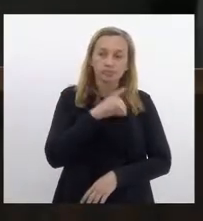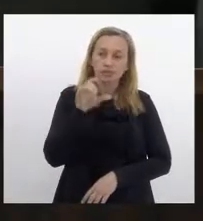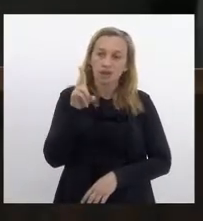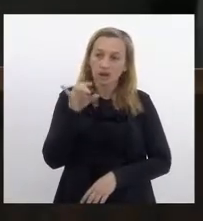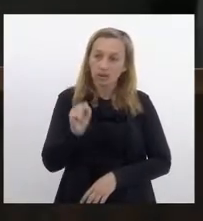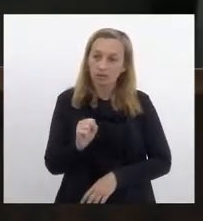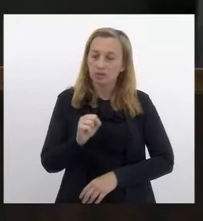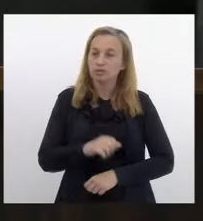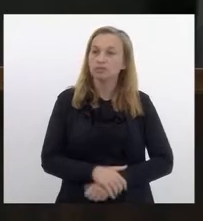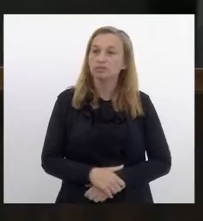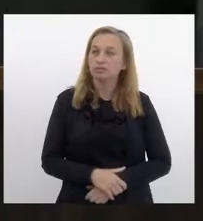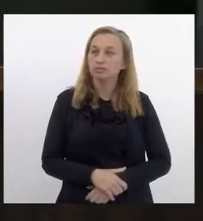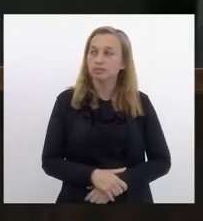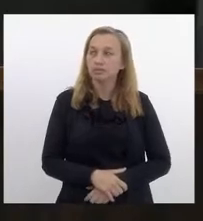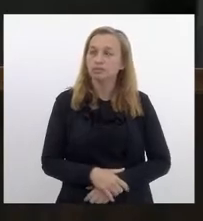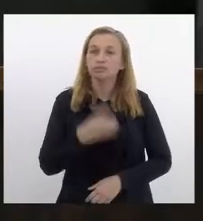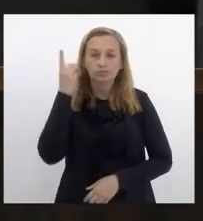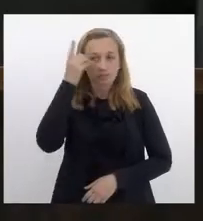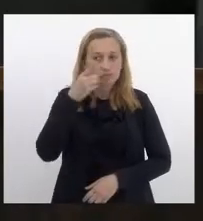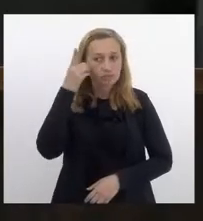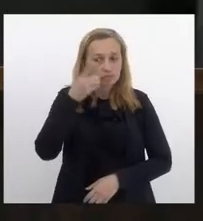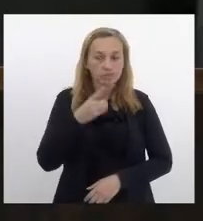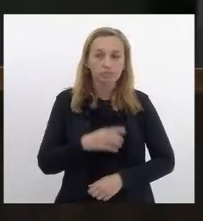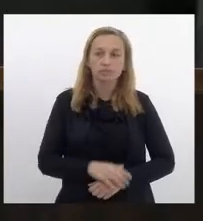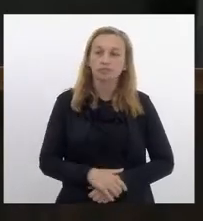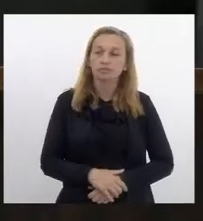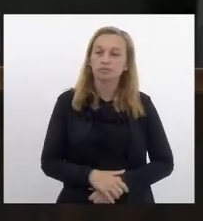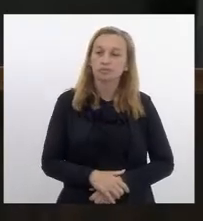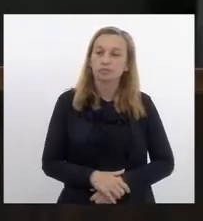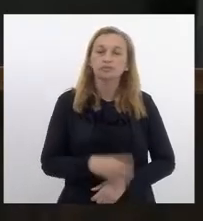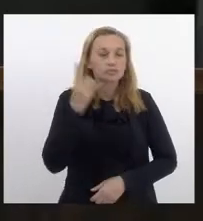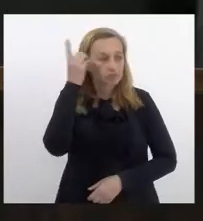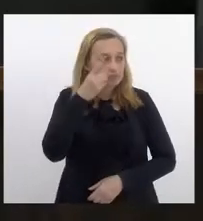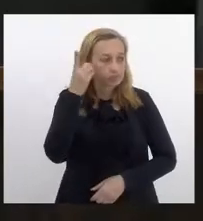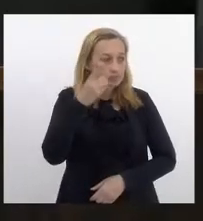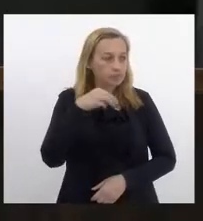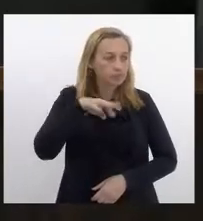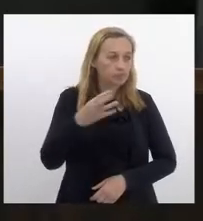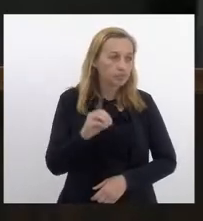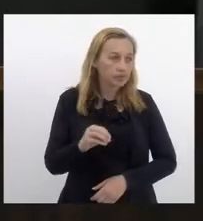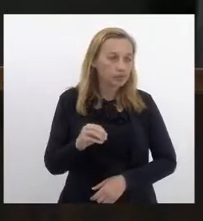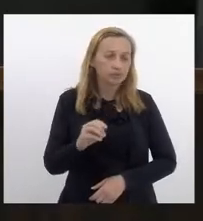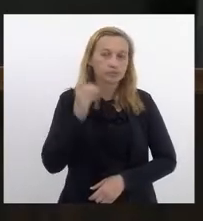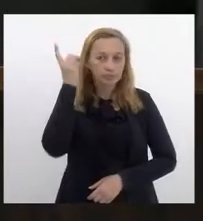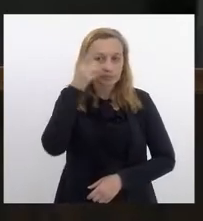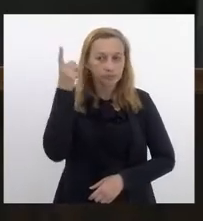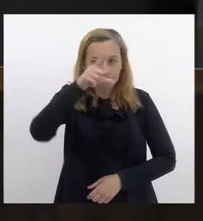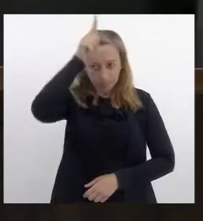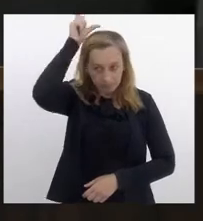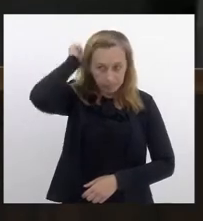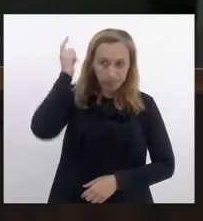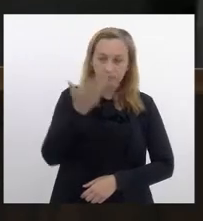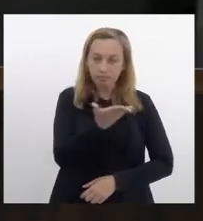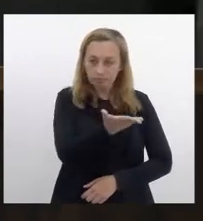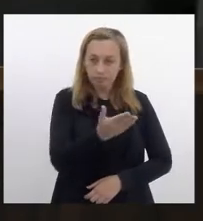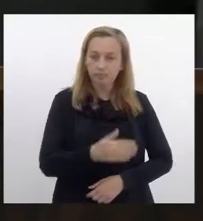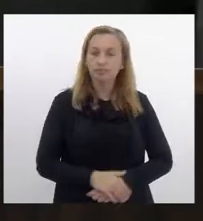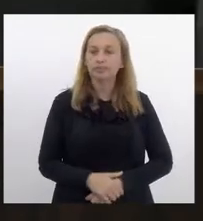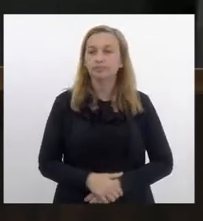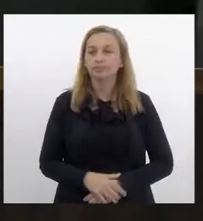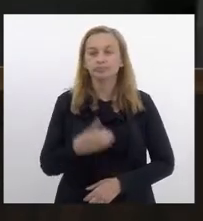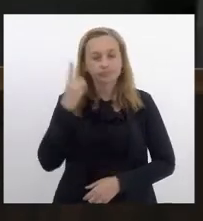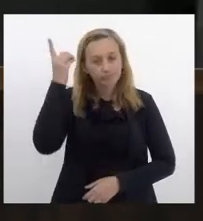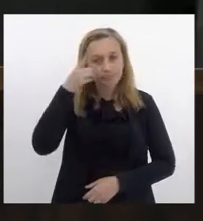Augusto. Deputado Carlos Augusto. Deputado Márcio, deputado Luiz, por favor. Deputado